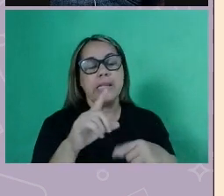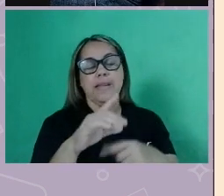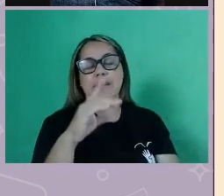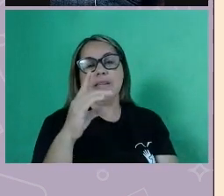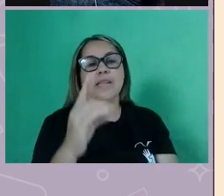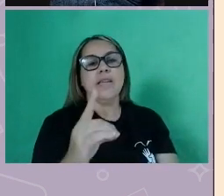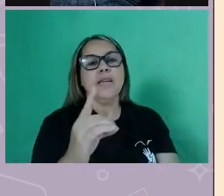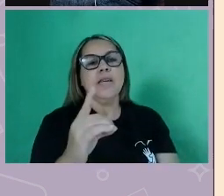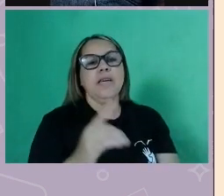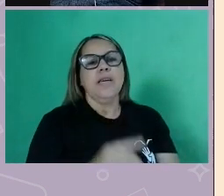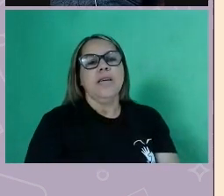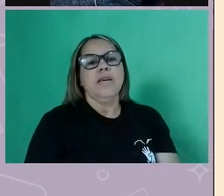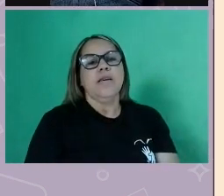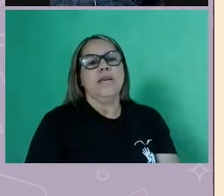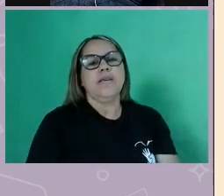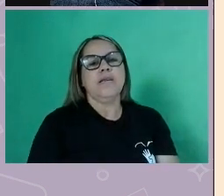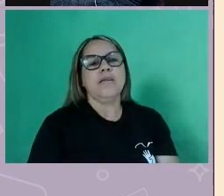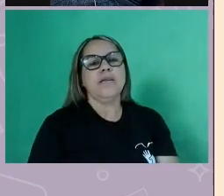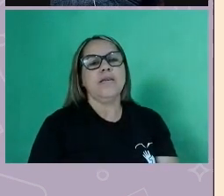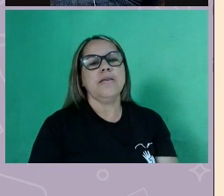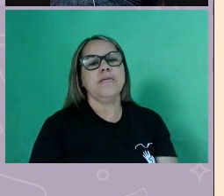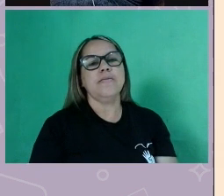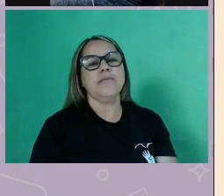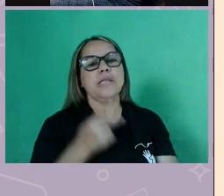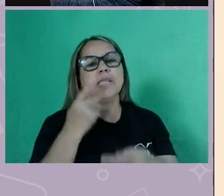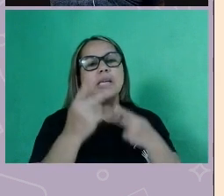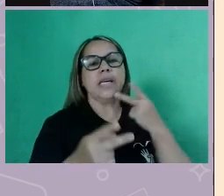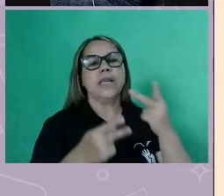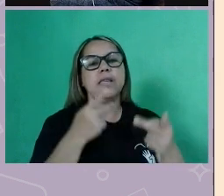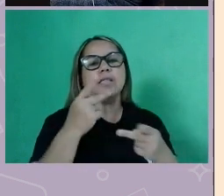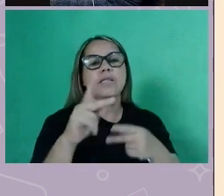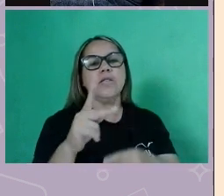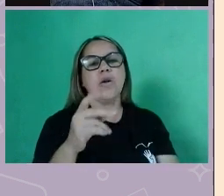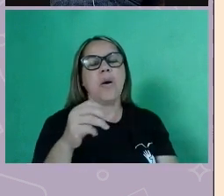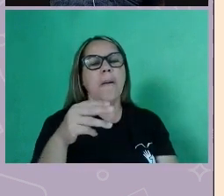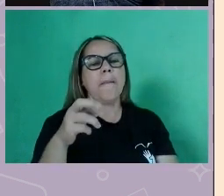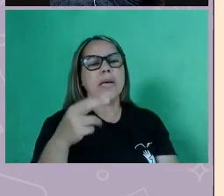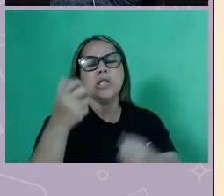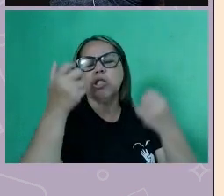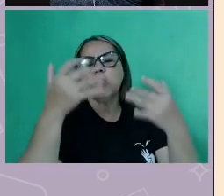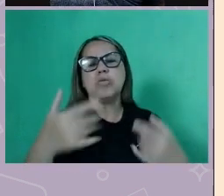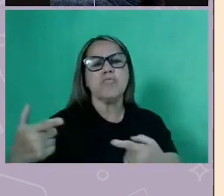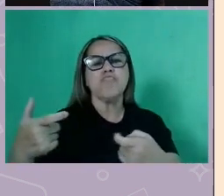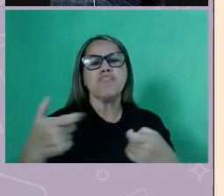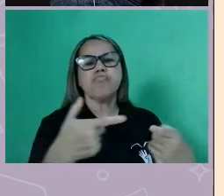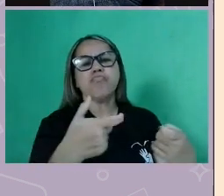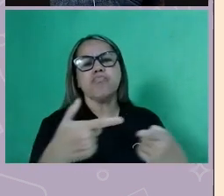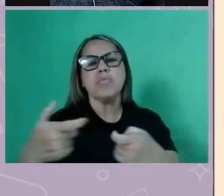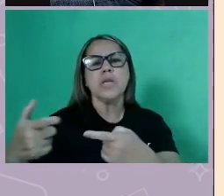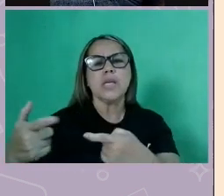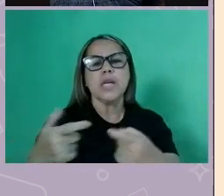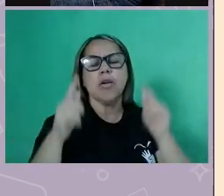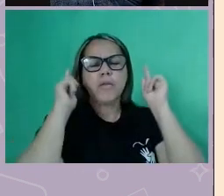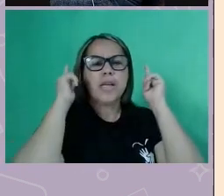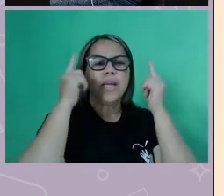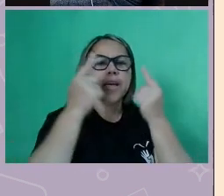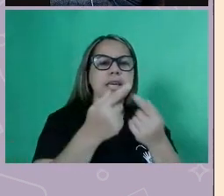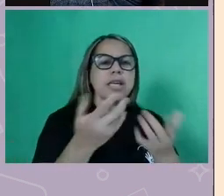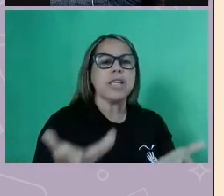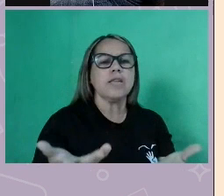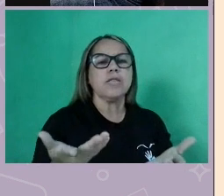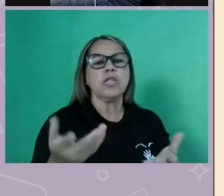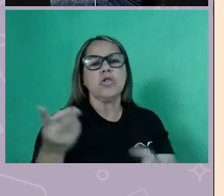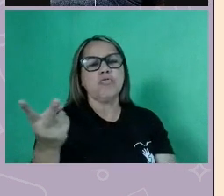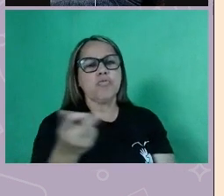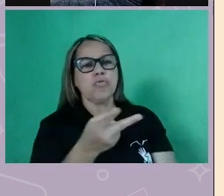de Homero em Ilíada fala principalmente das guerras médicas ou grecopérsicas entre peças